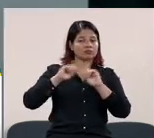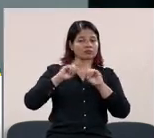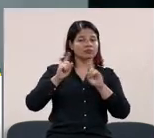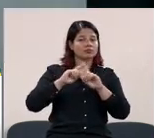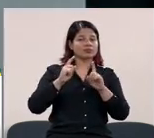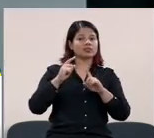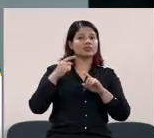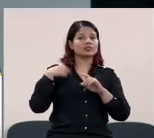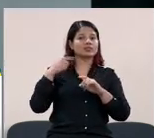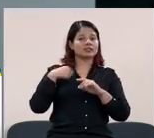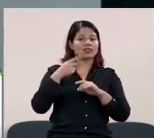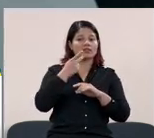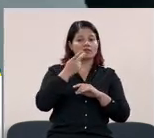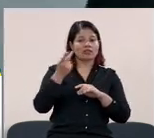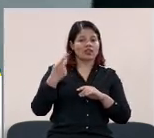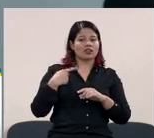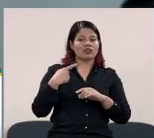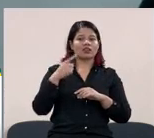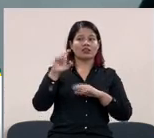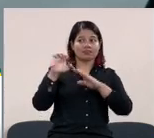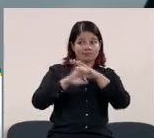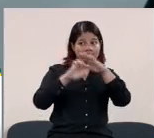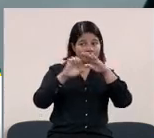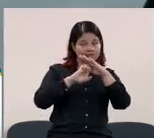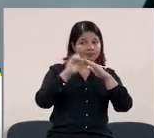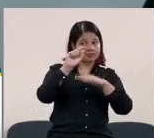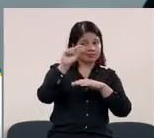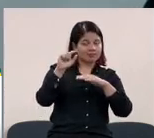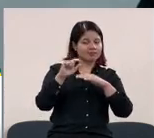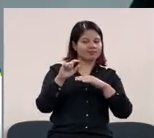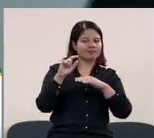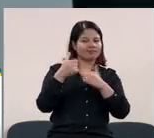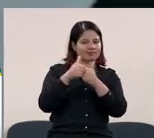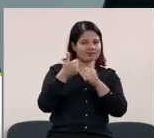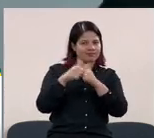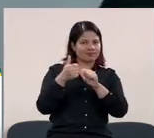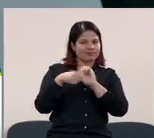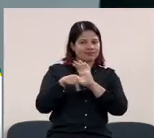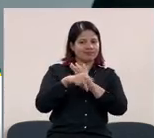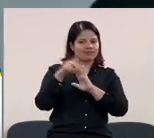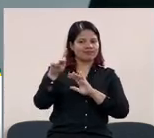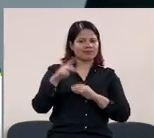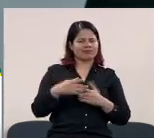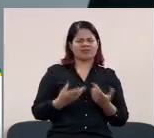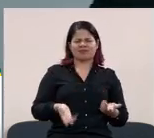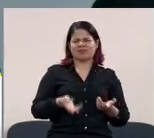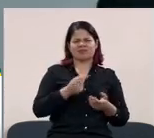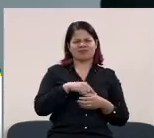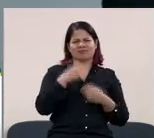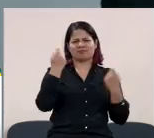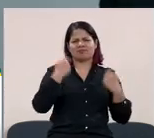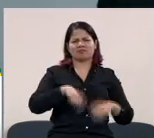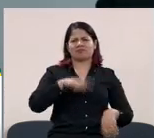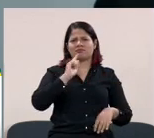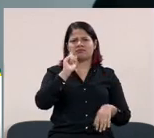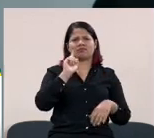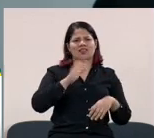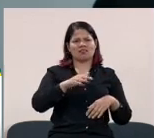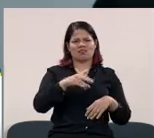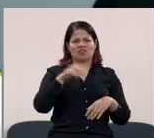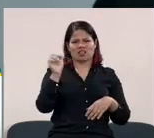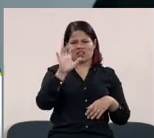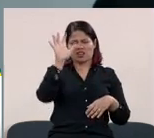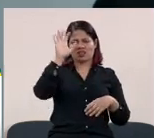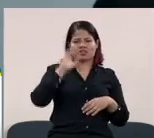muito criticada pelos empresários de ônibus, dizendo que ia onerar, que era desnecessário, mas a gente